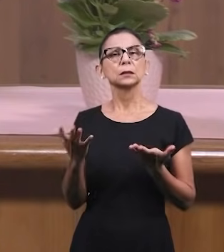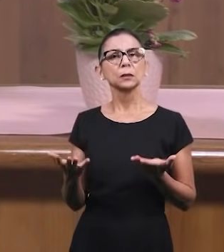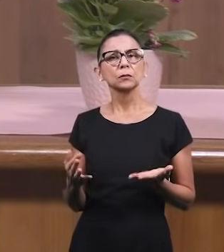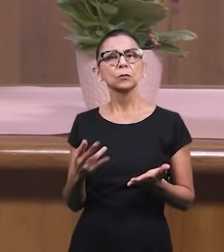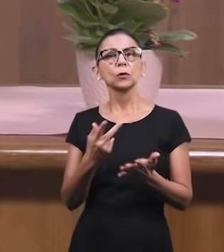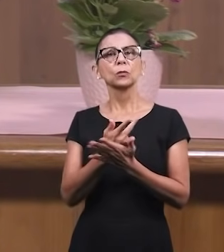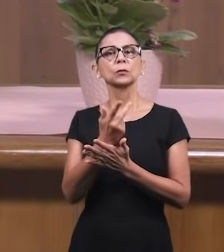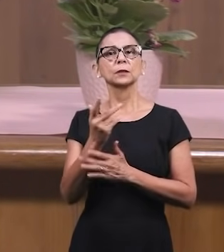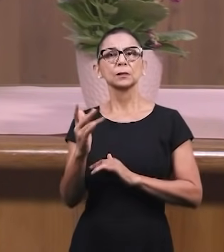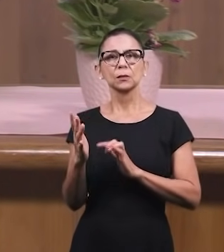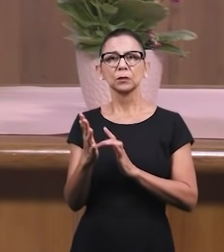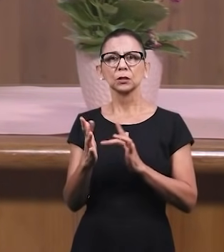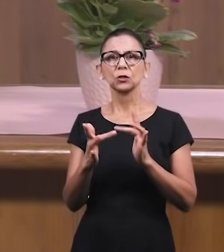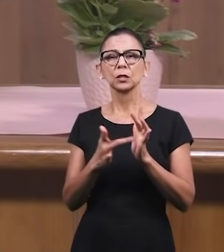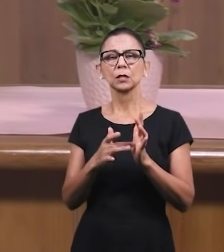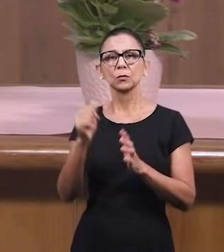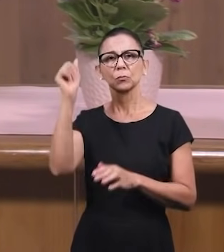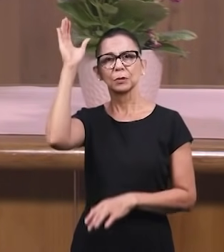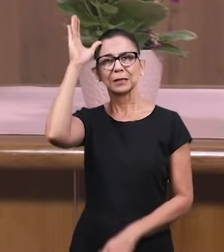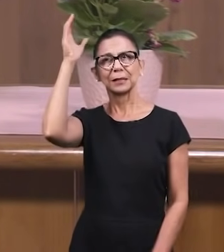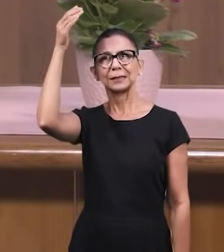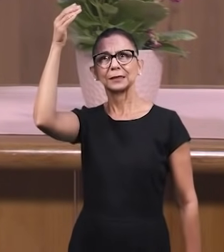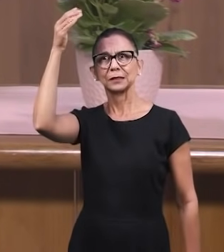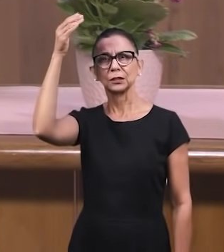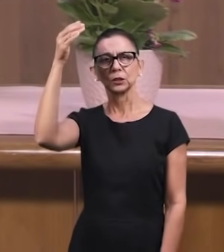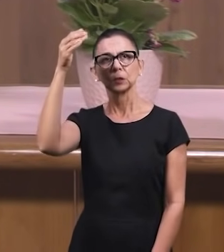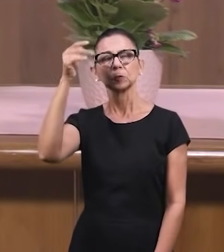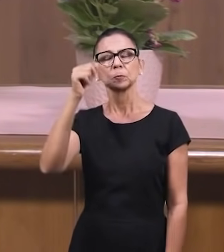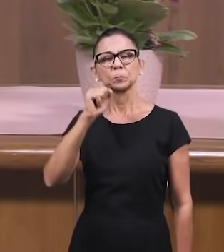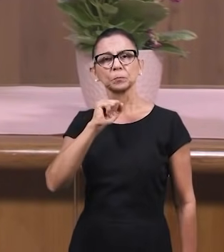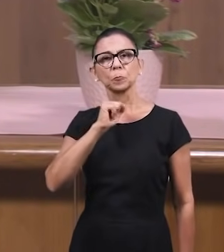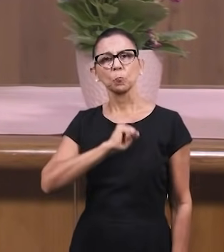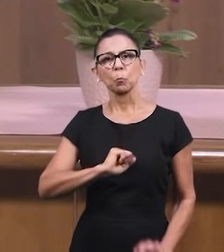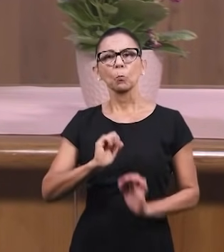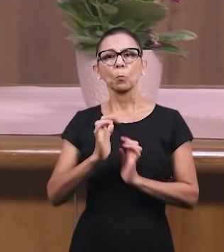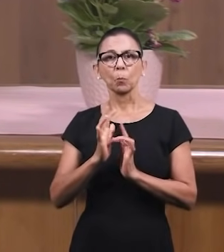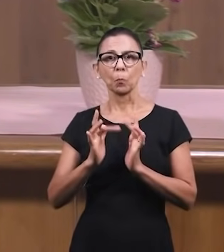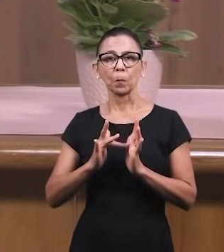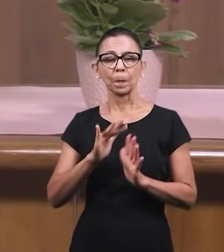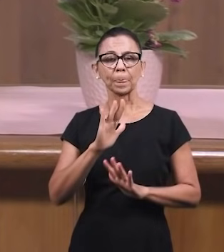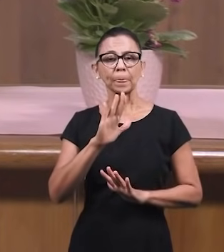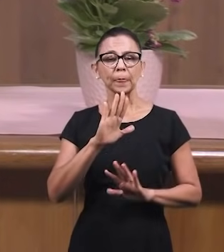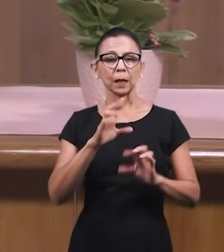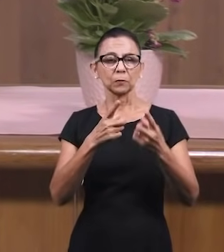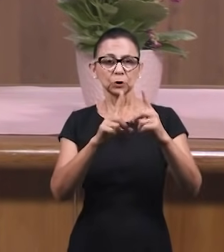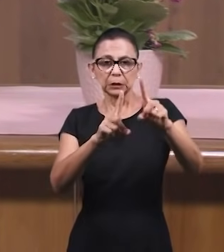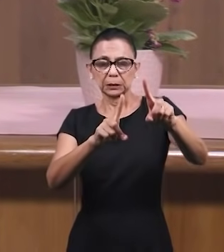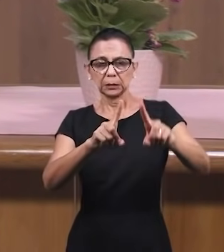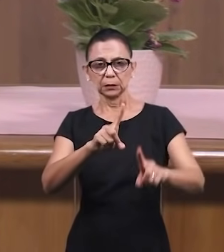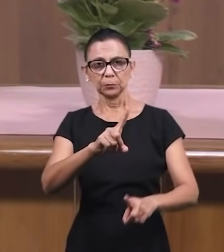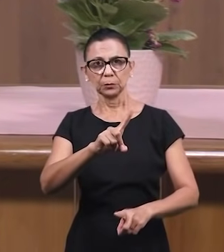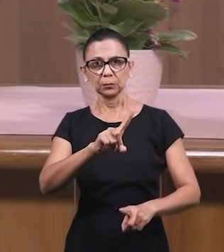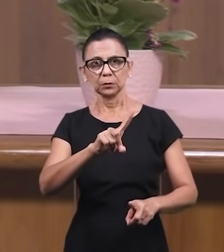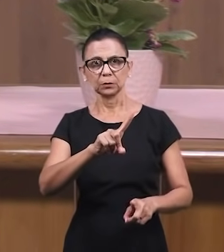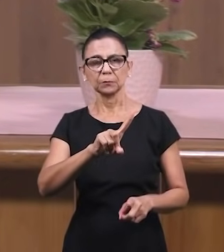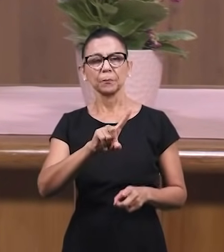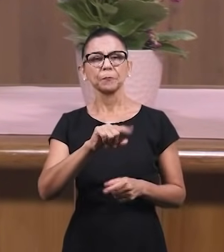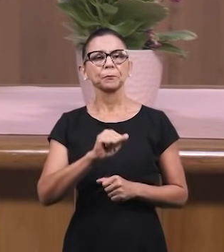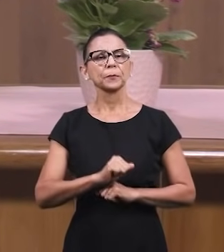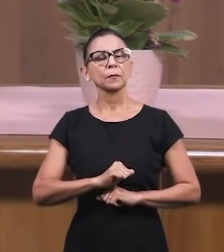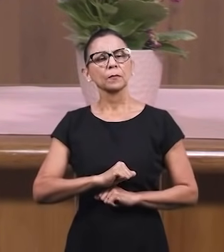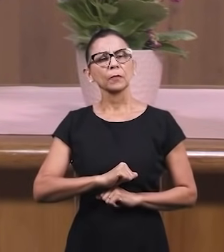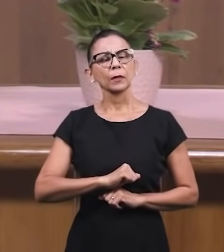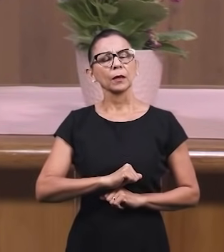toma uma decisão que até então não tinha sido tomada. Ele chama os seus discípulos e manda